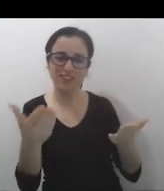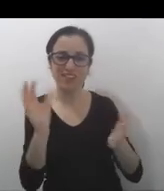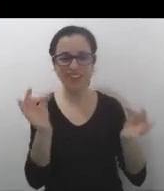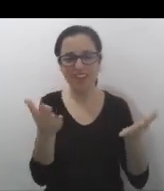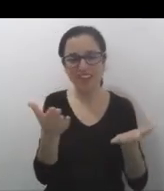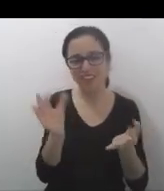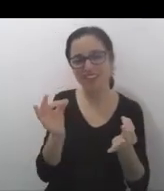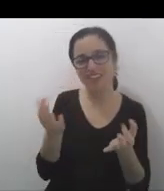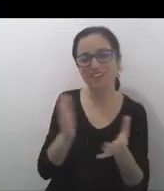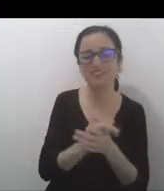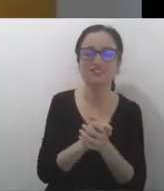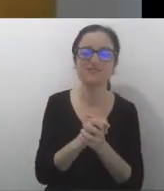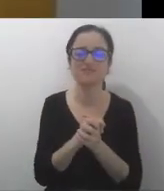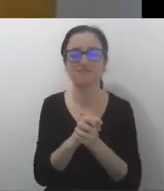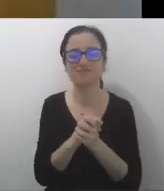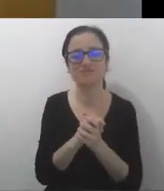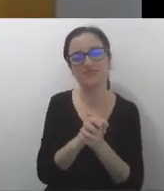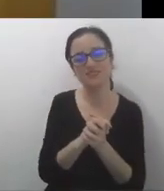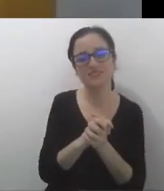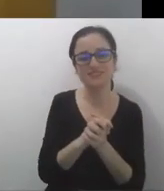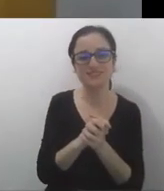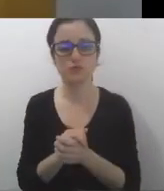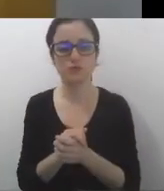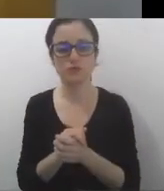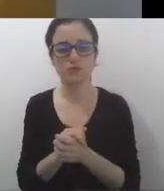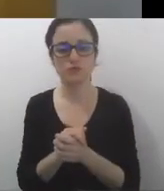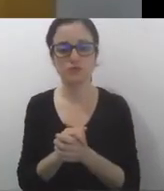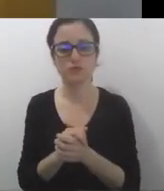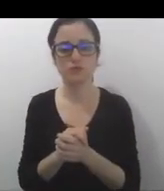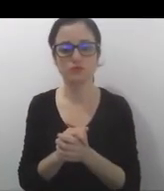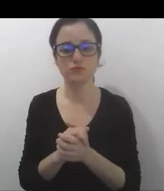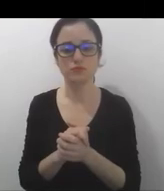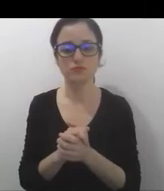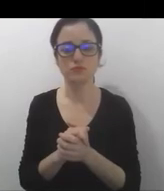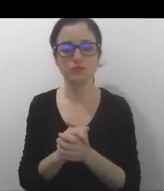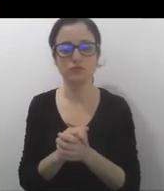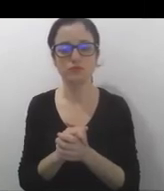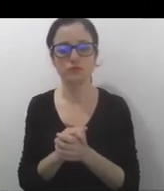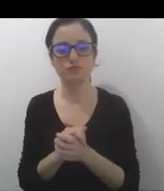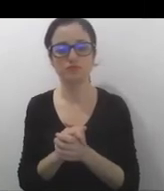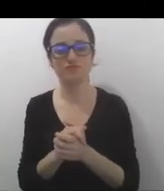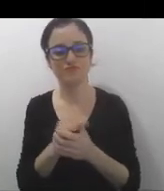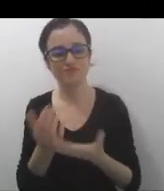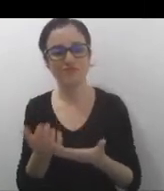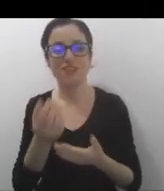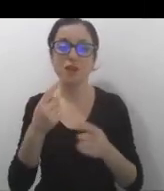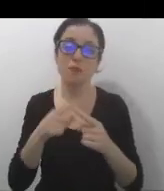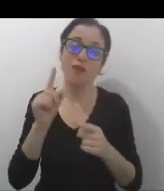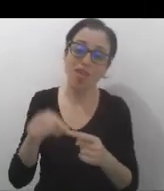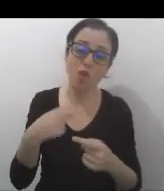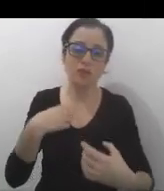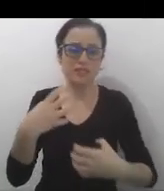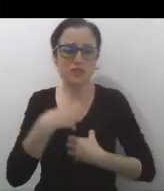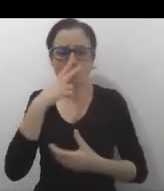Não, presente, né? Essa intimidade aqui dentro da casa da gente. Olha só, acho que a Ethel já mais, para variar,